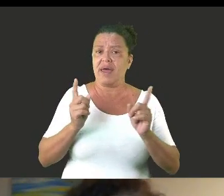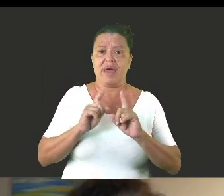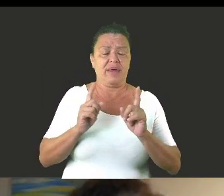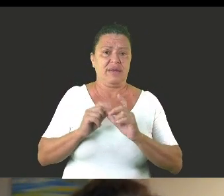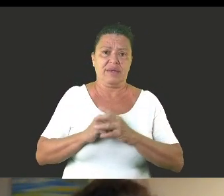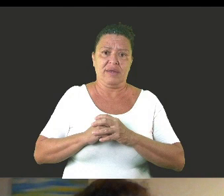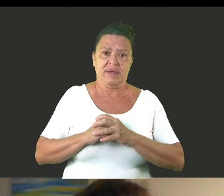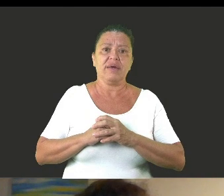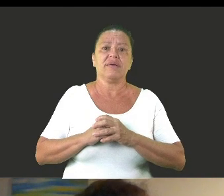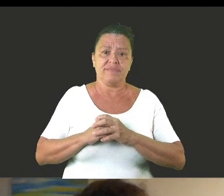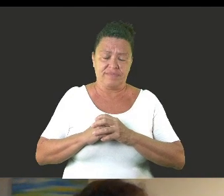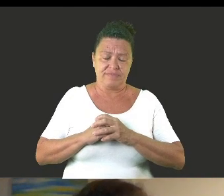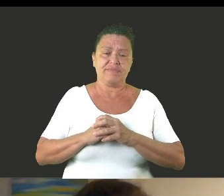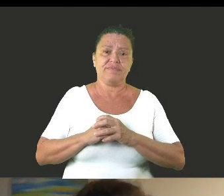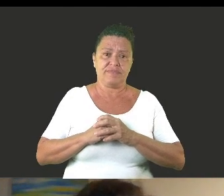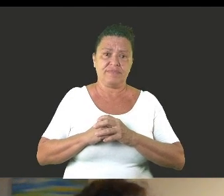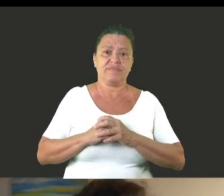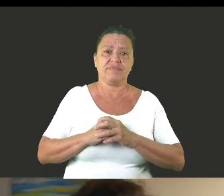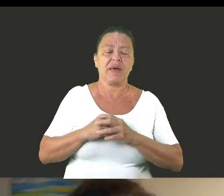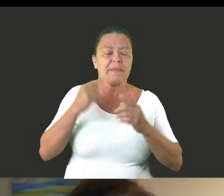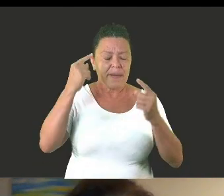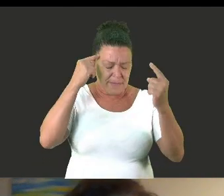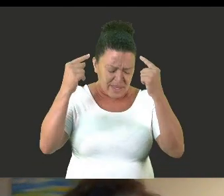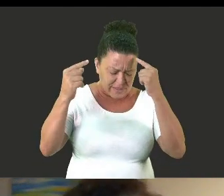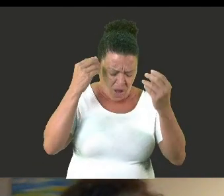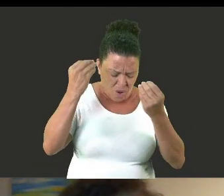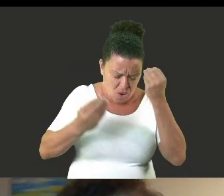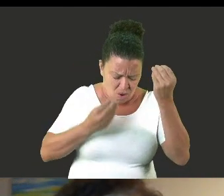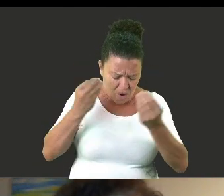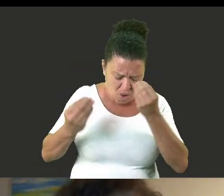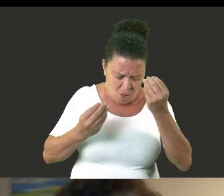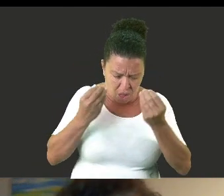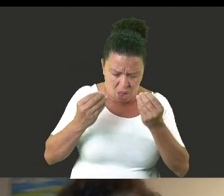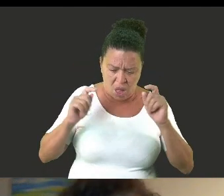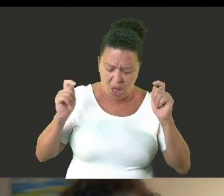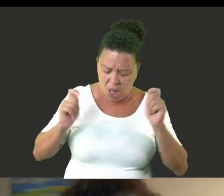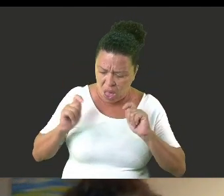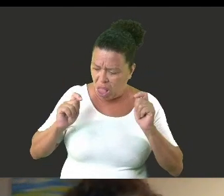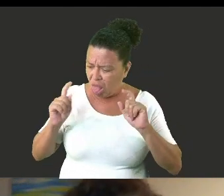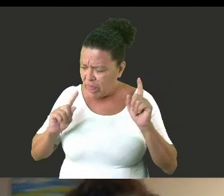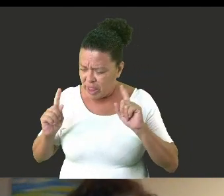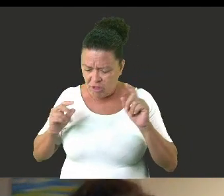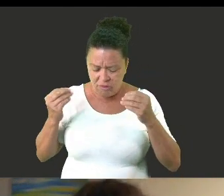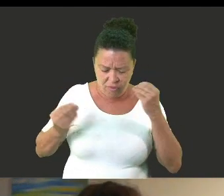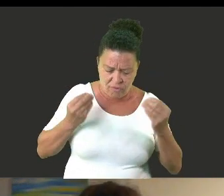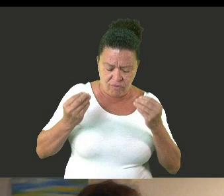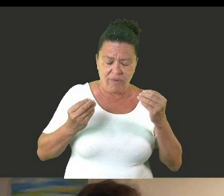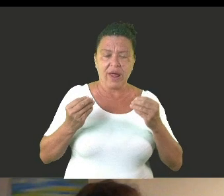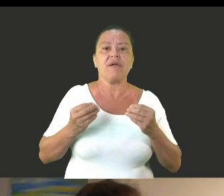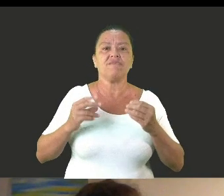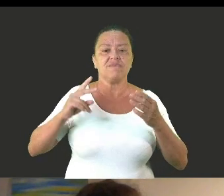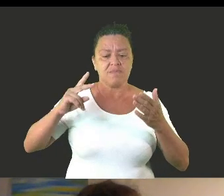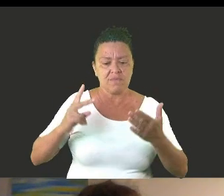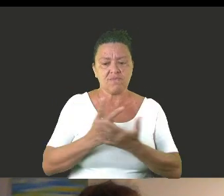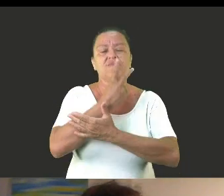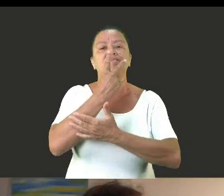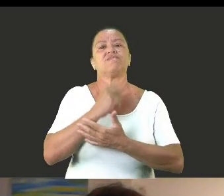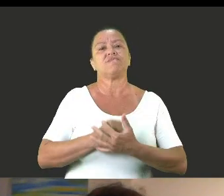margem para imaginar que aquilo não seja possível de